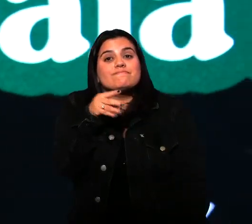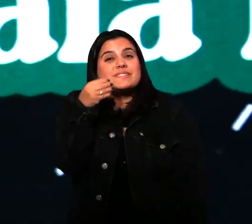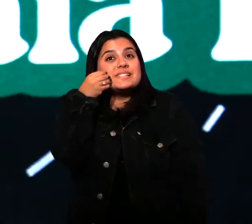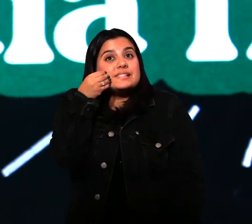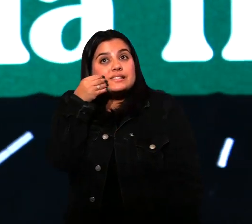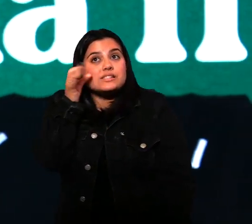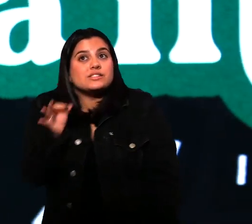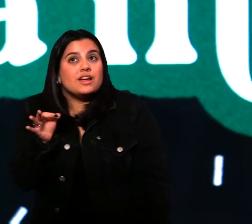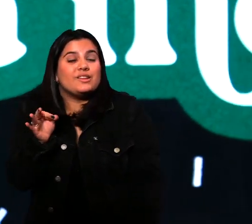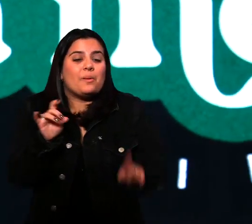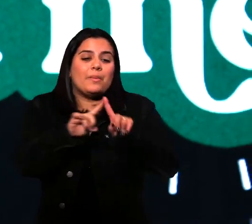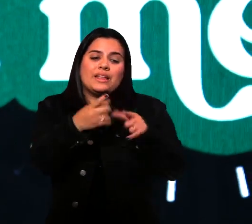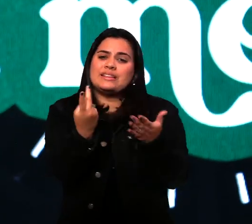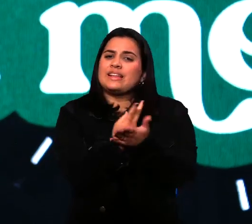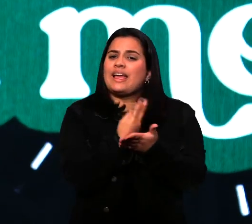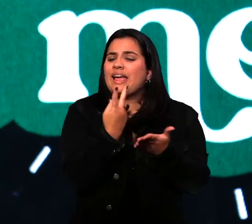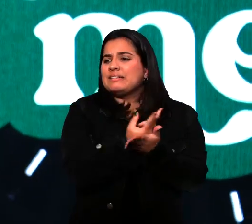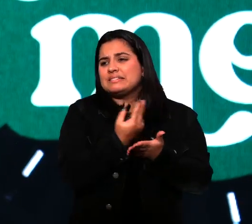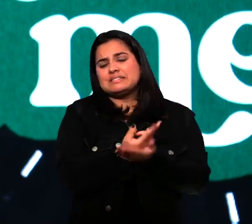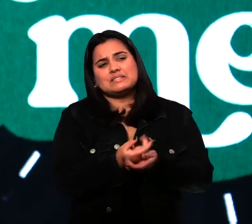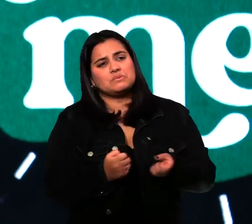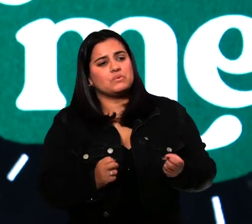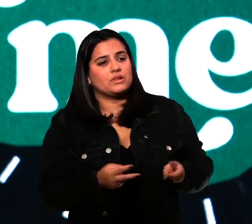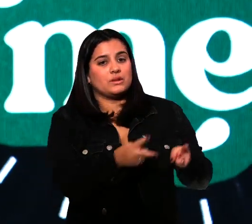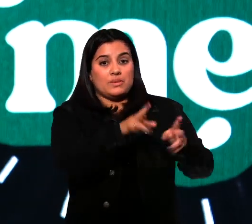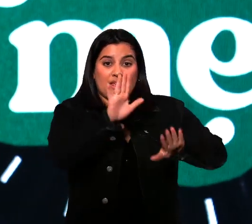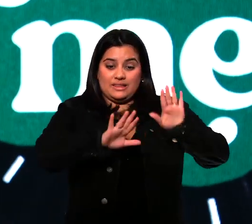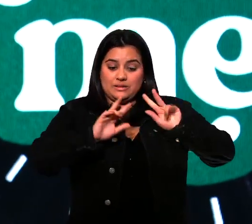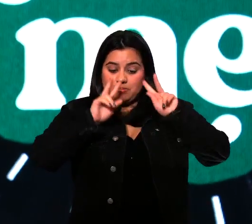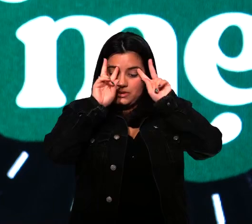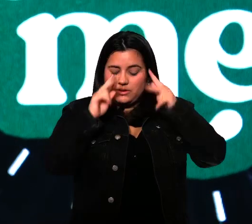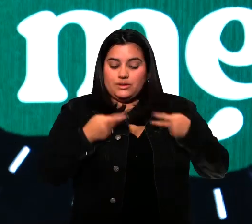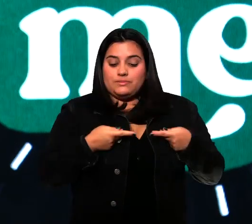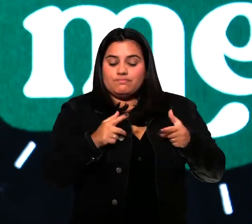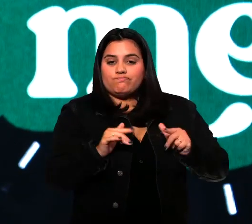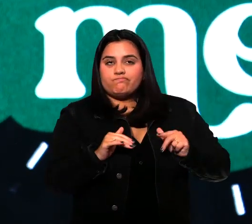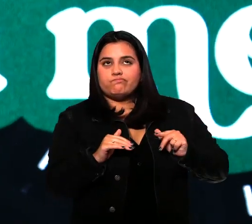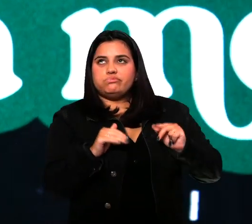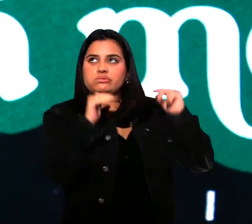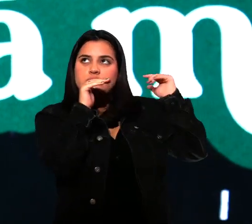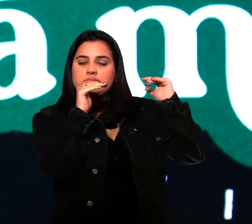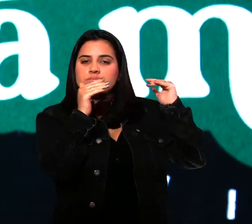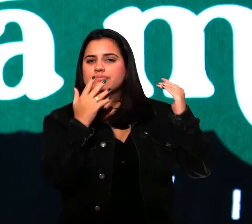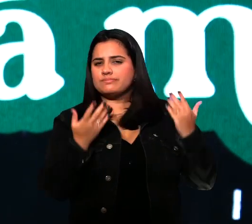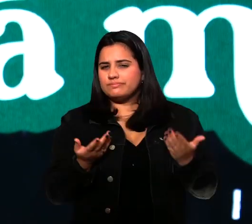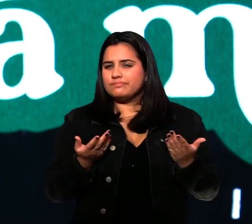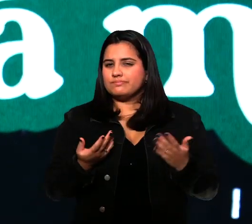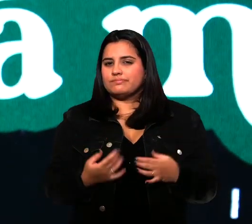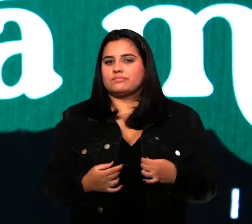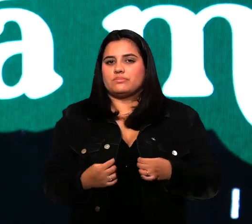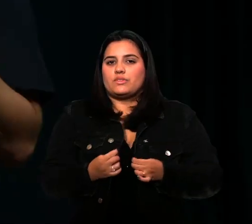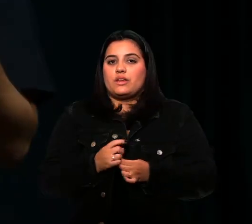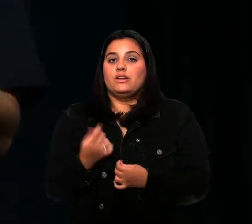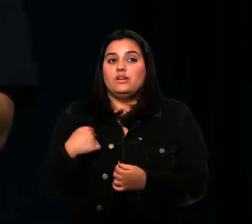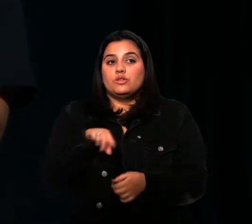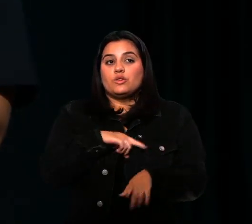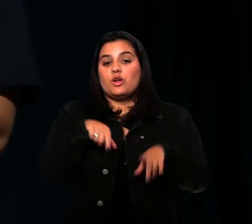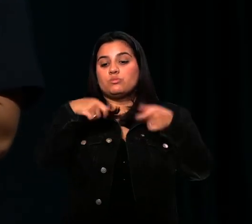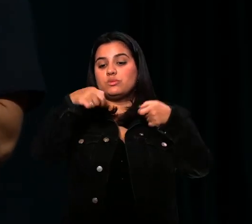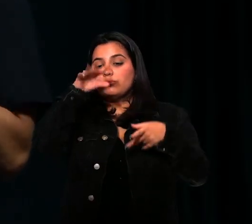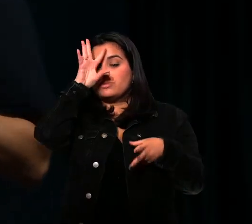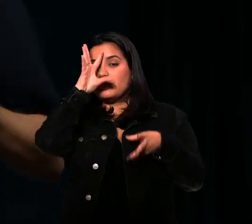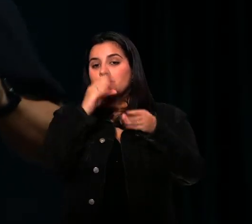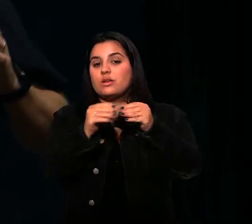muitas vezes. E a nossa humanidade, às vezes, vai mais para fora. E sabe, nós precisamos entender que nós precisamos nos reunir como